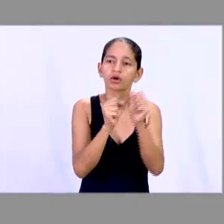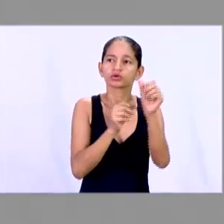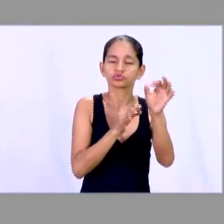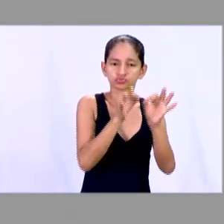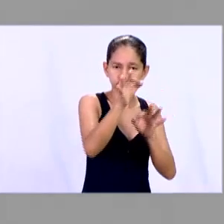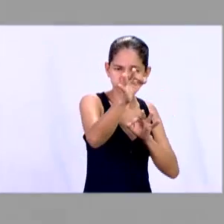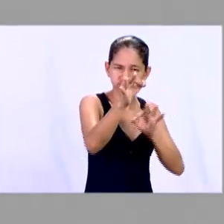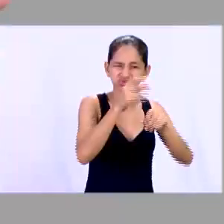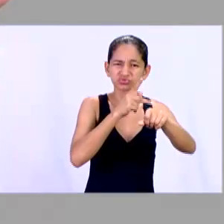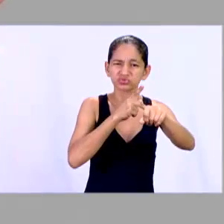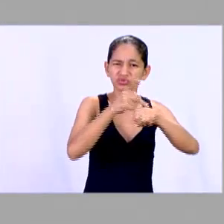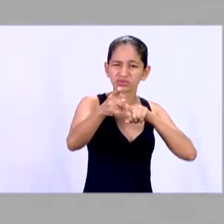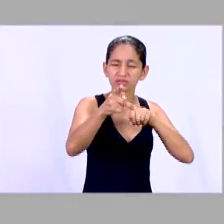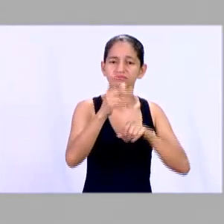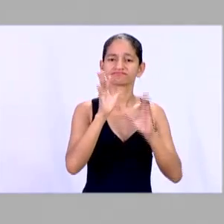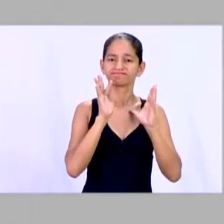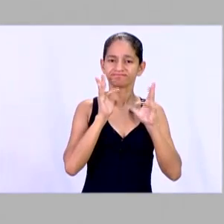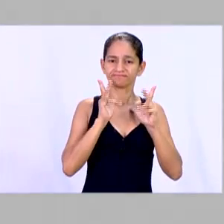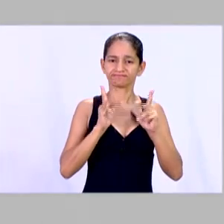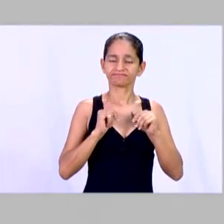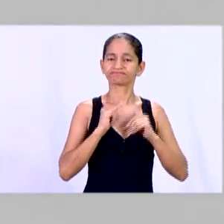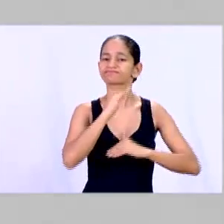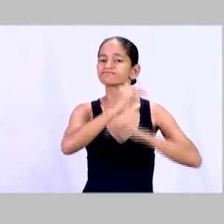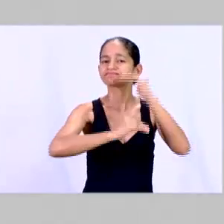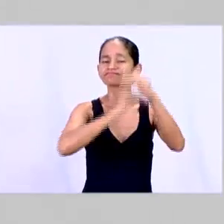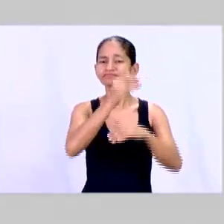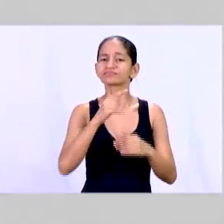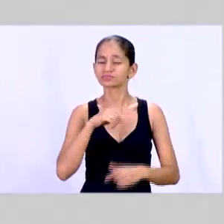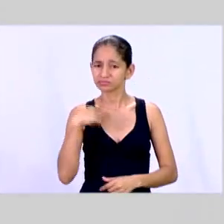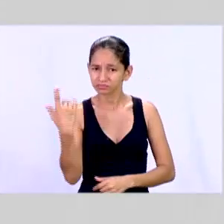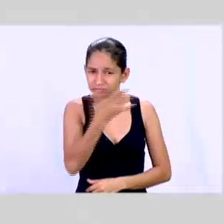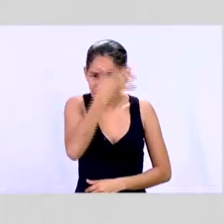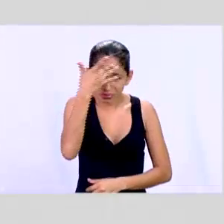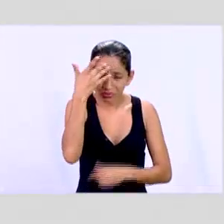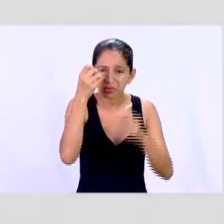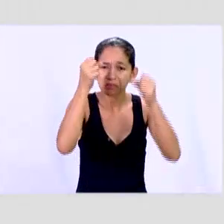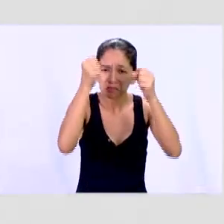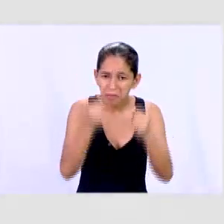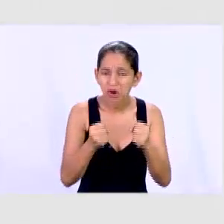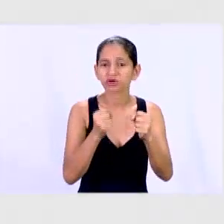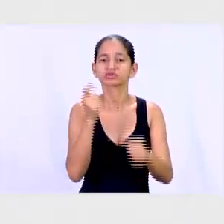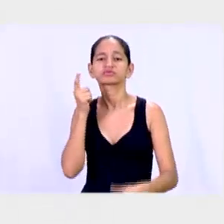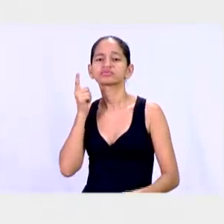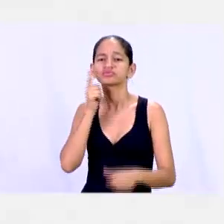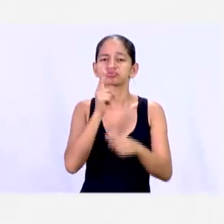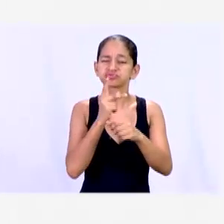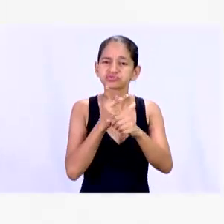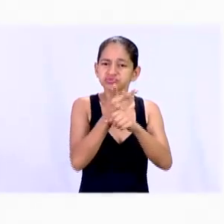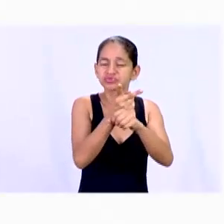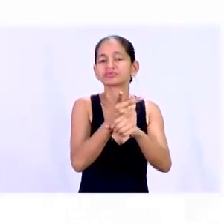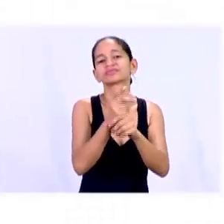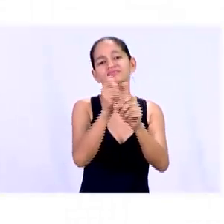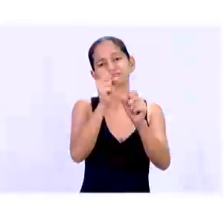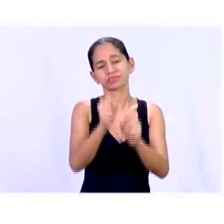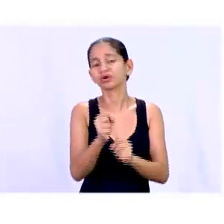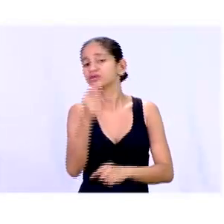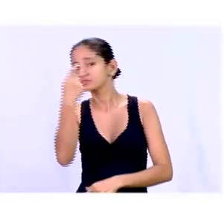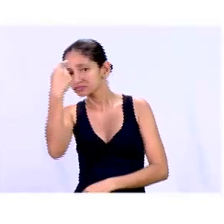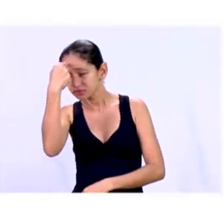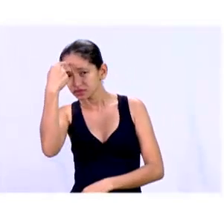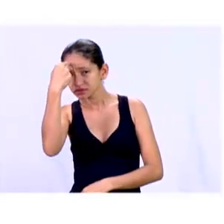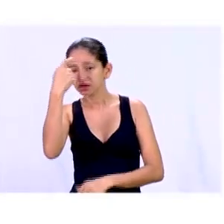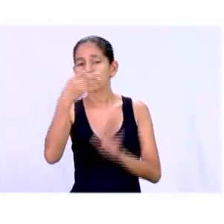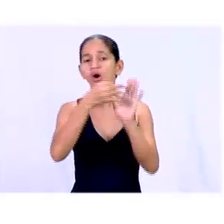nação e finalmente ver o progresso? Nós, brasileiros, podemos vencer a corrupção? Você acompanha